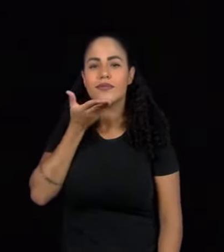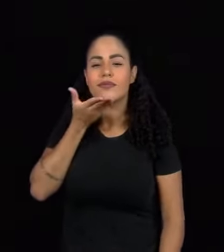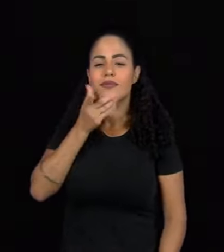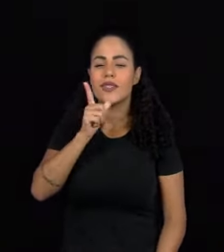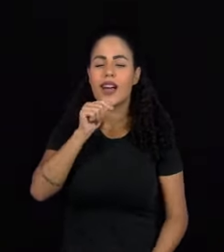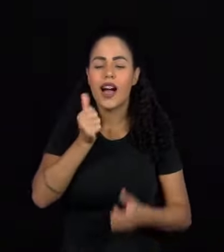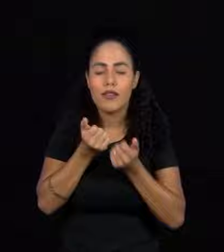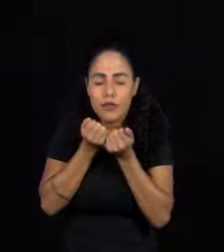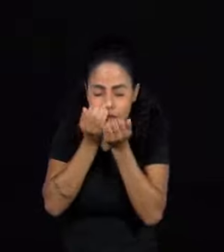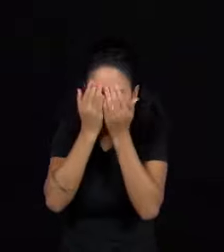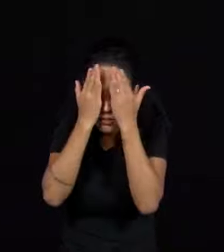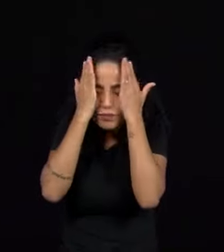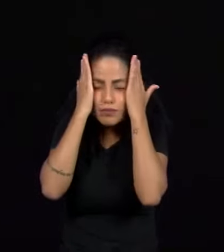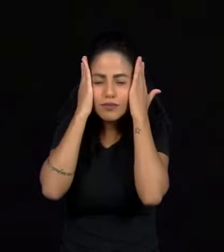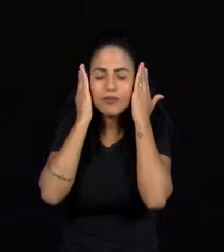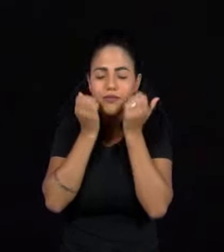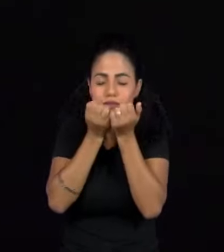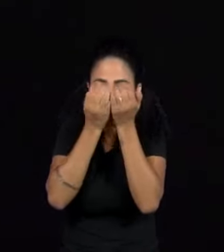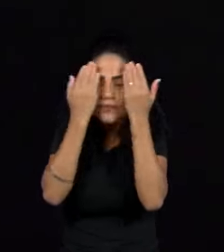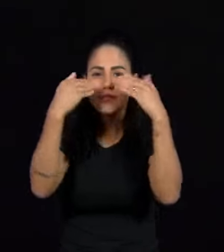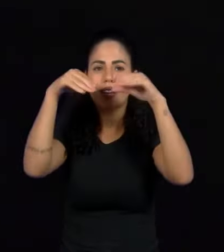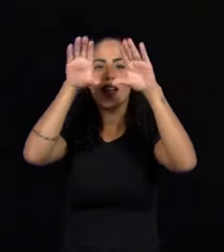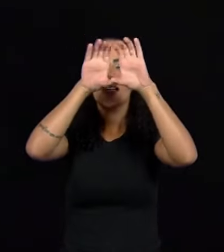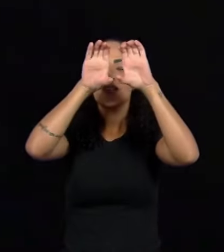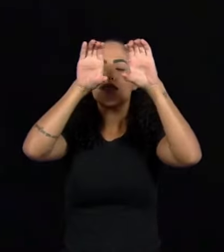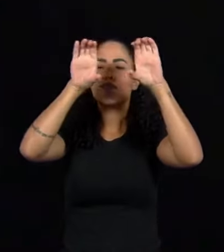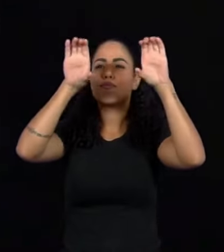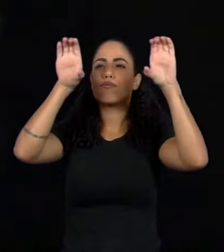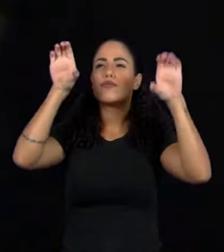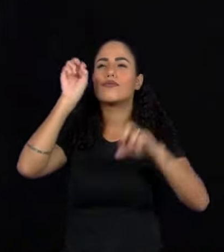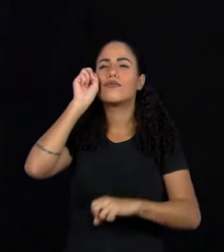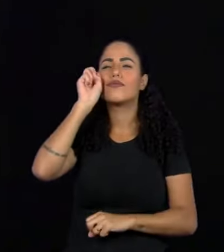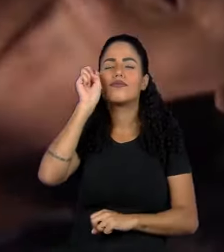portentosas, num céu azul translúcido.